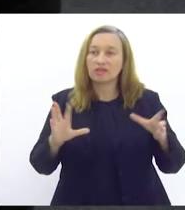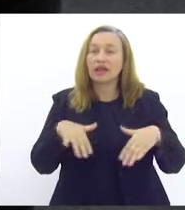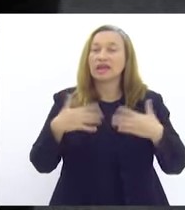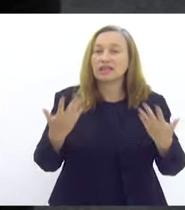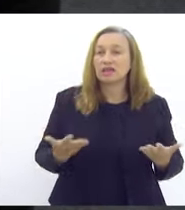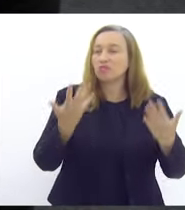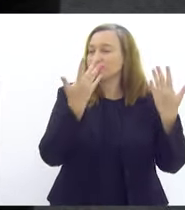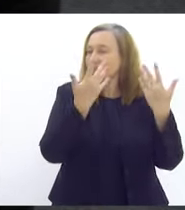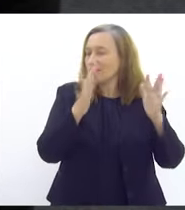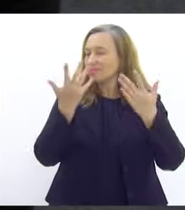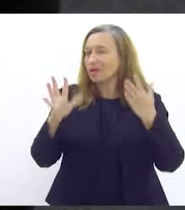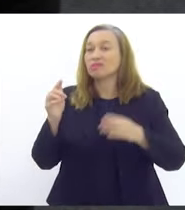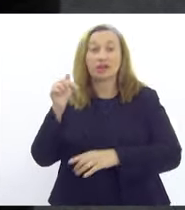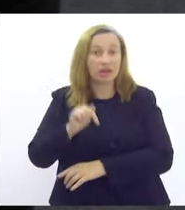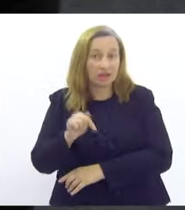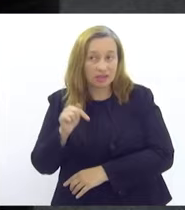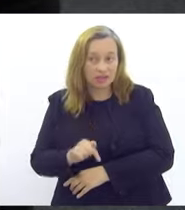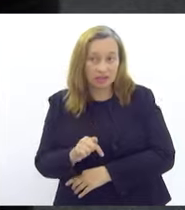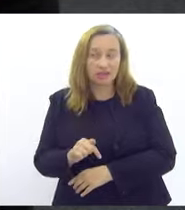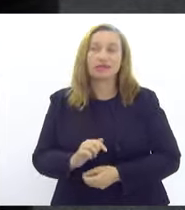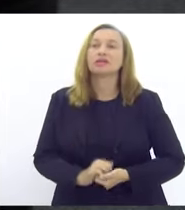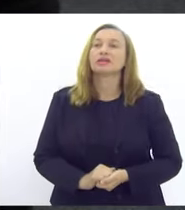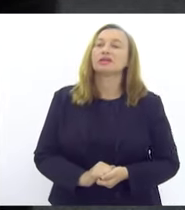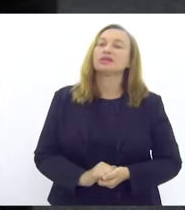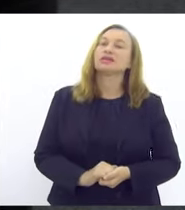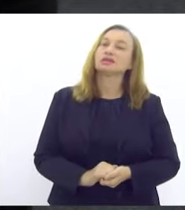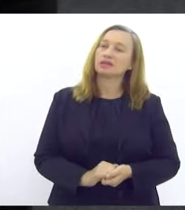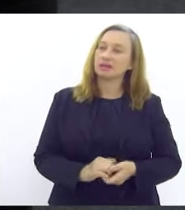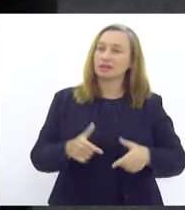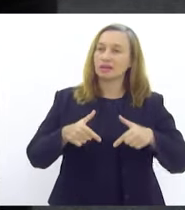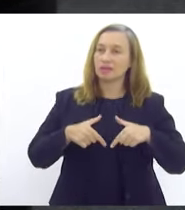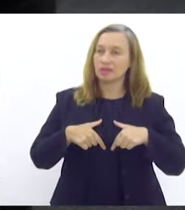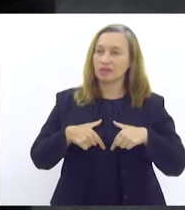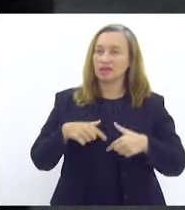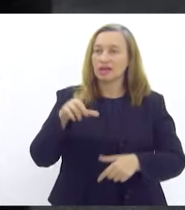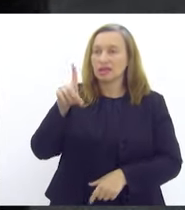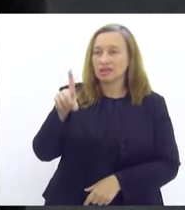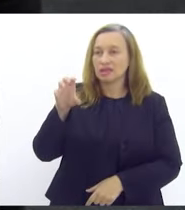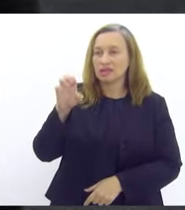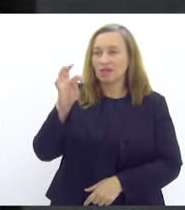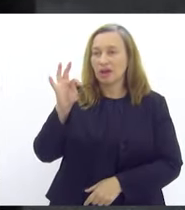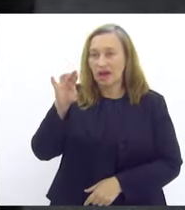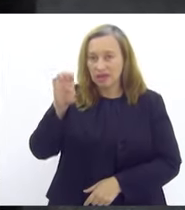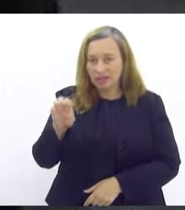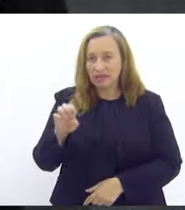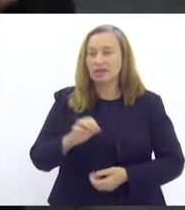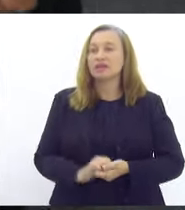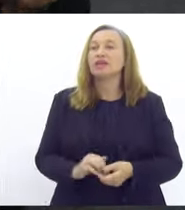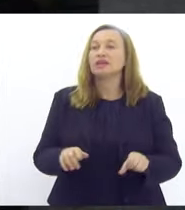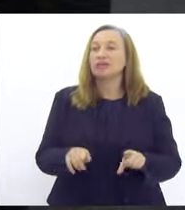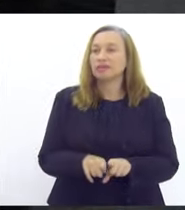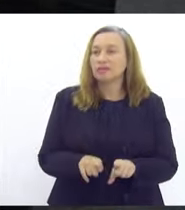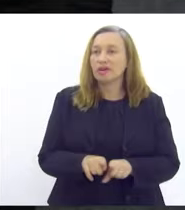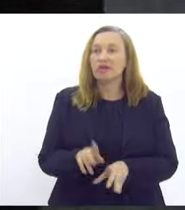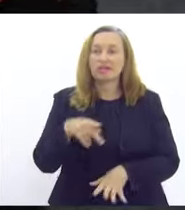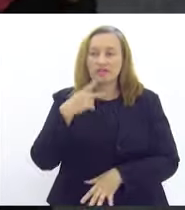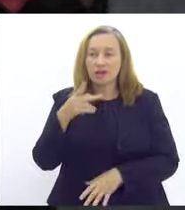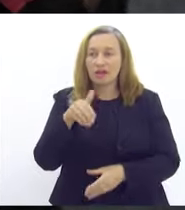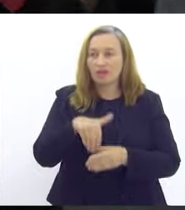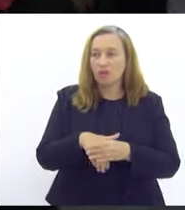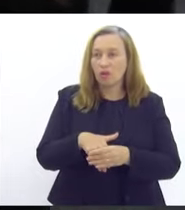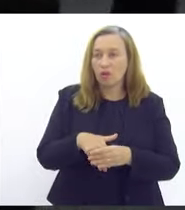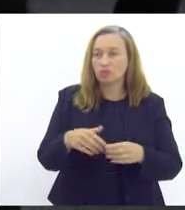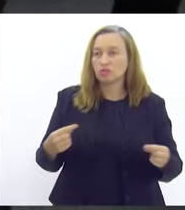nossos aplausos aqui à concessão da medalha a Delgar de Ângelo. E apenas manifestar a nossa